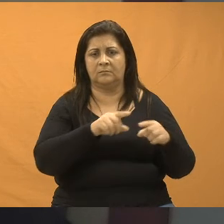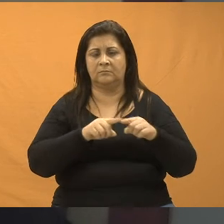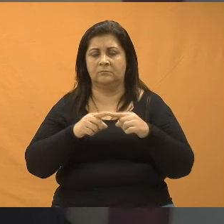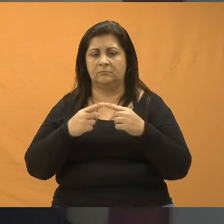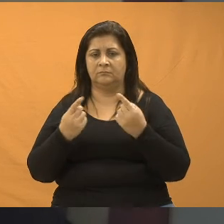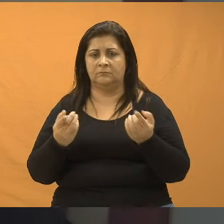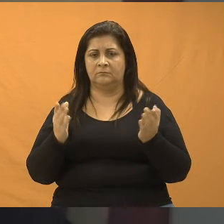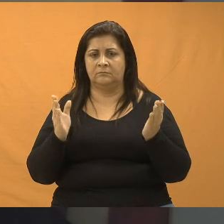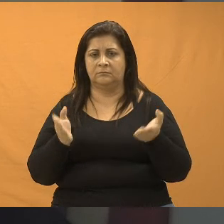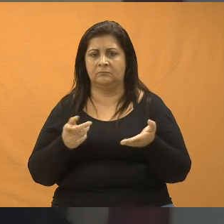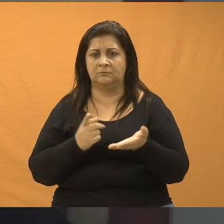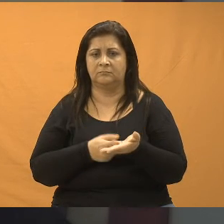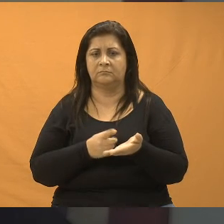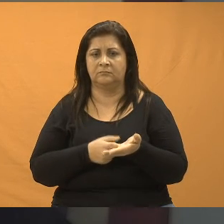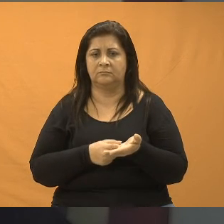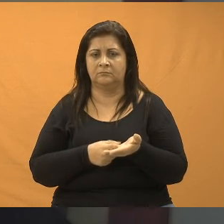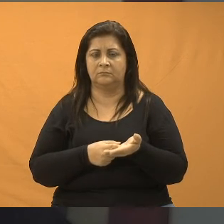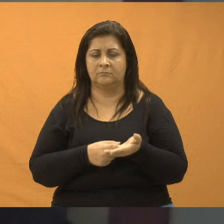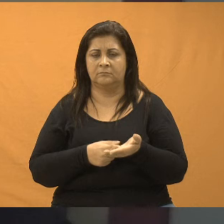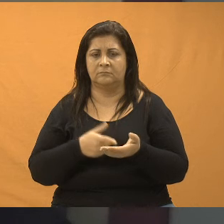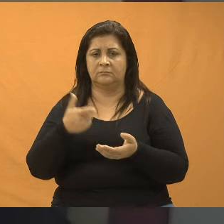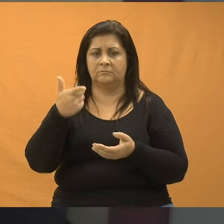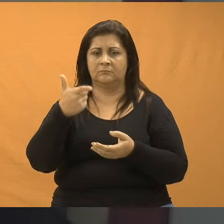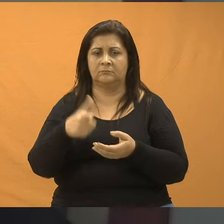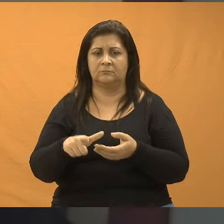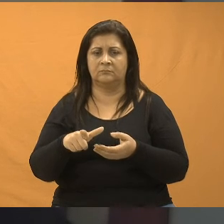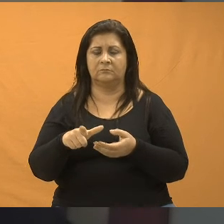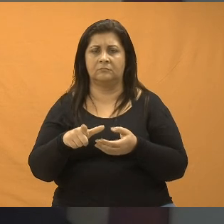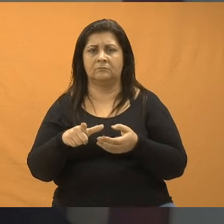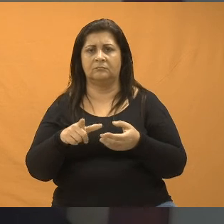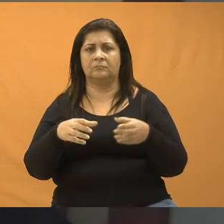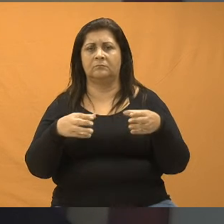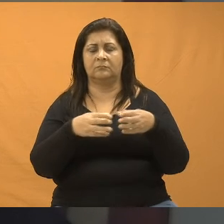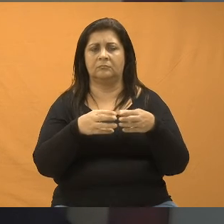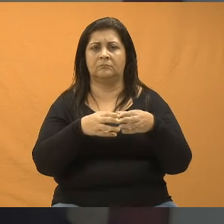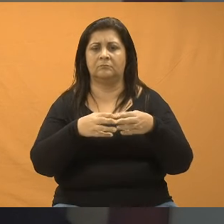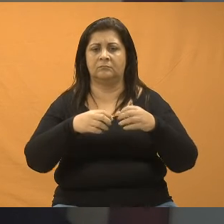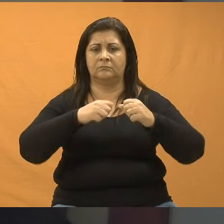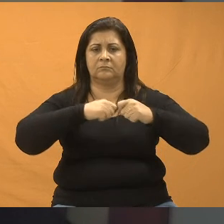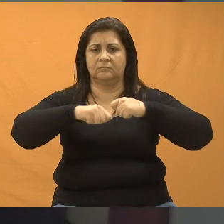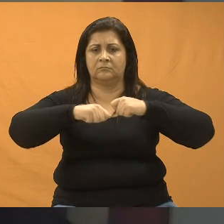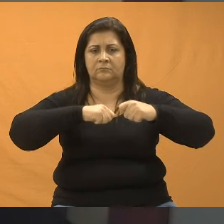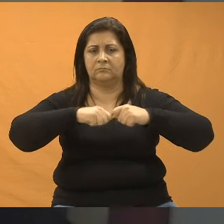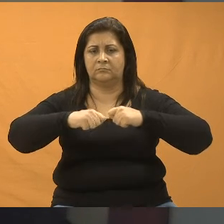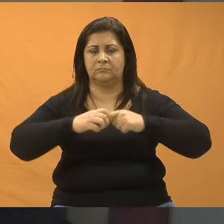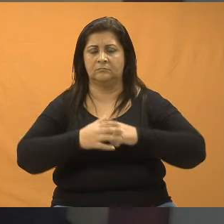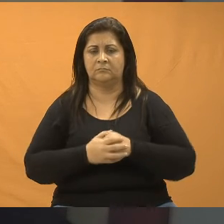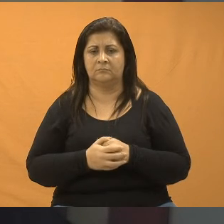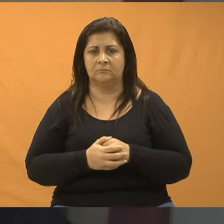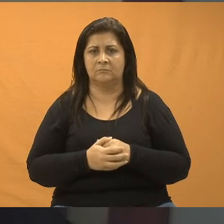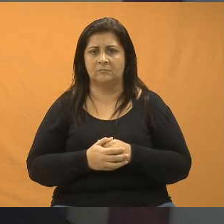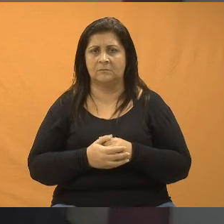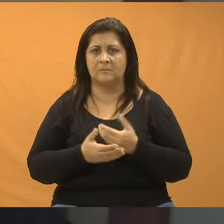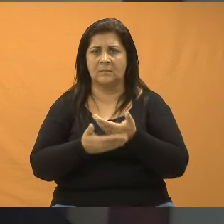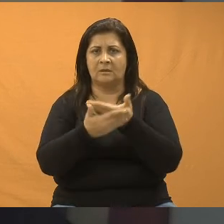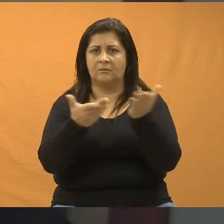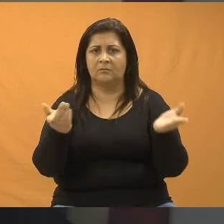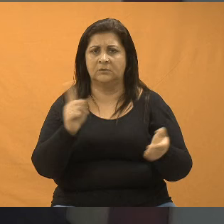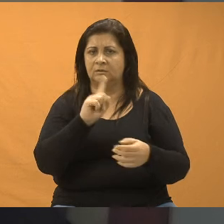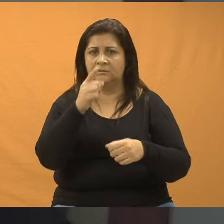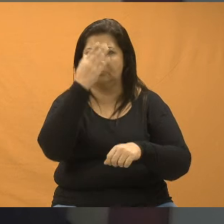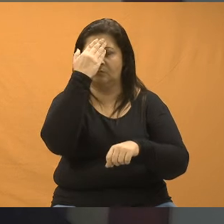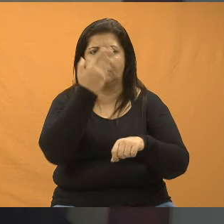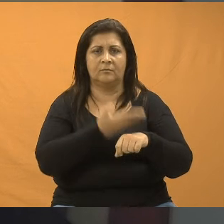já amarrando um contrato com uma outra OS, né? Isso quer dizer que vocês não têm a menor